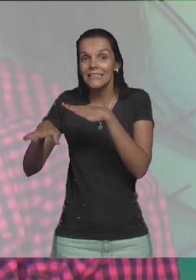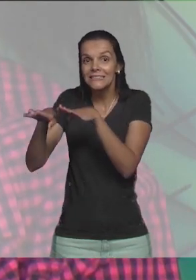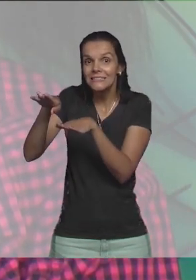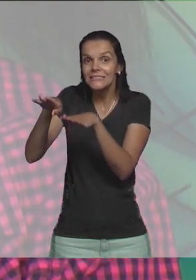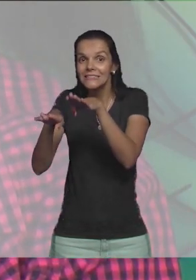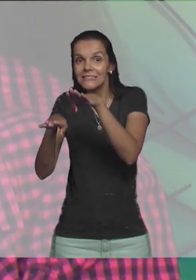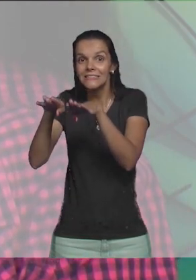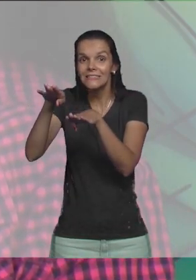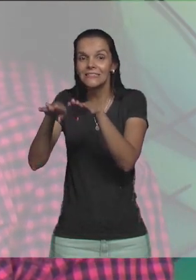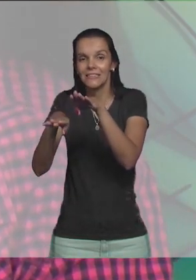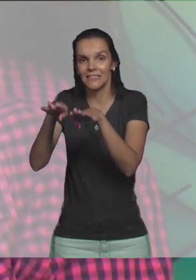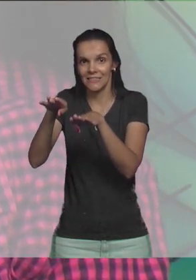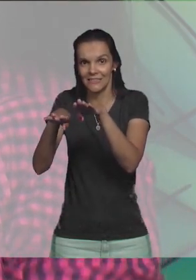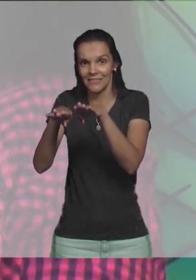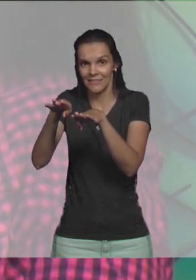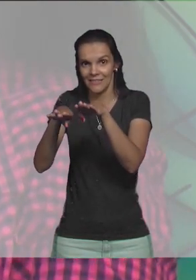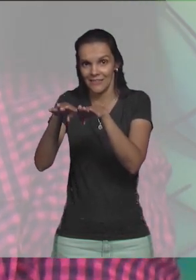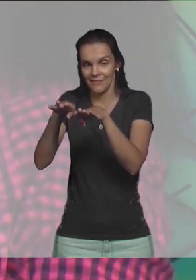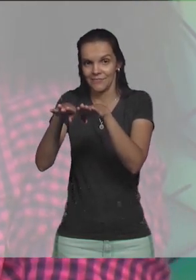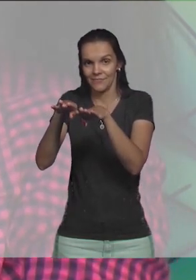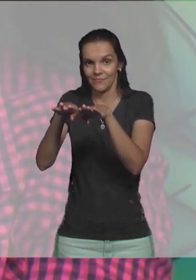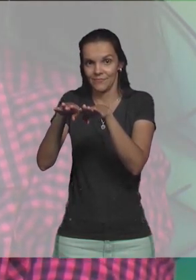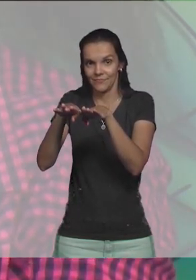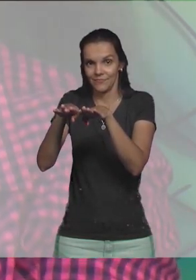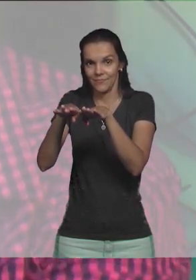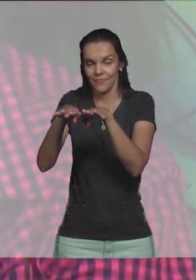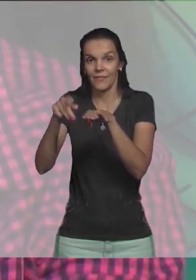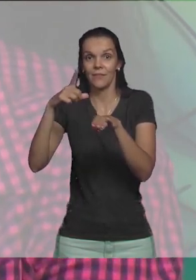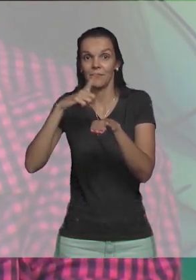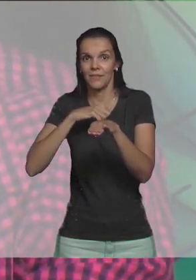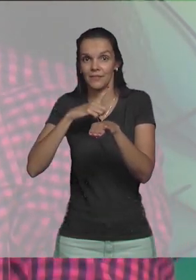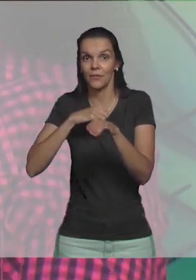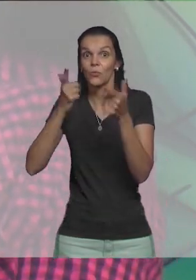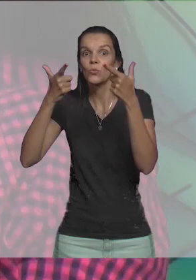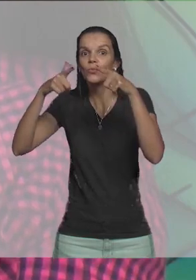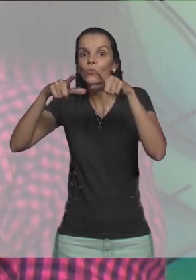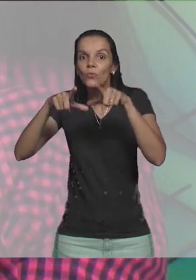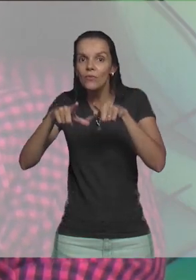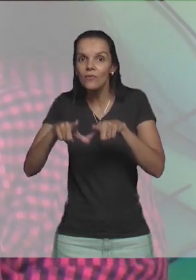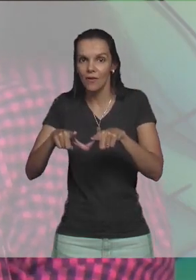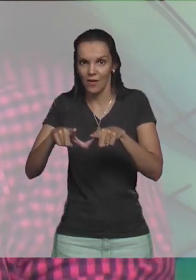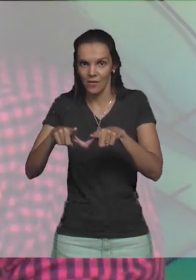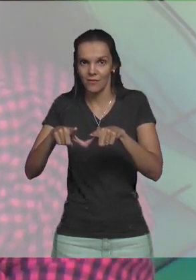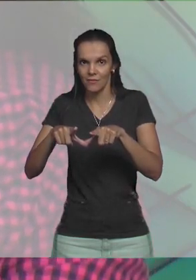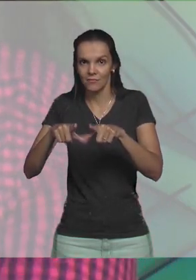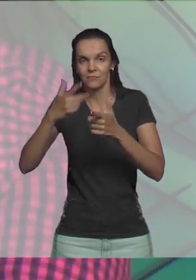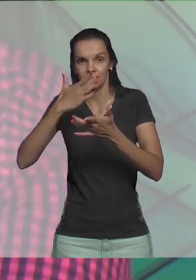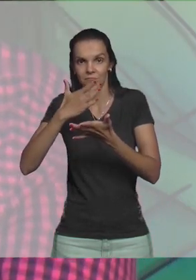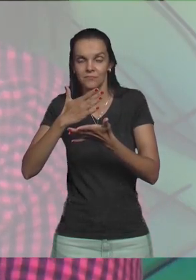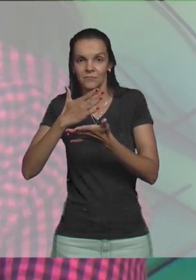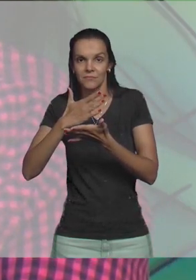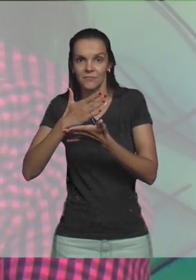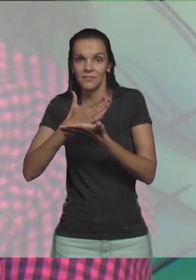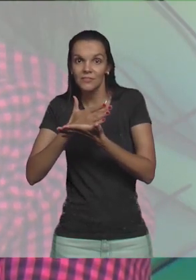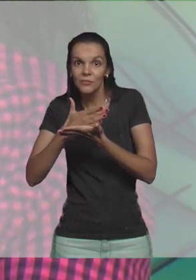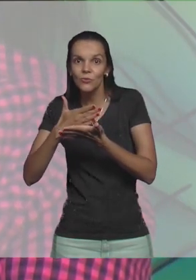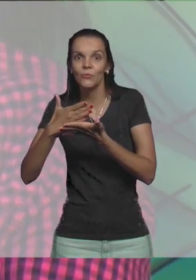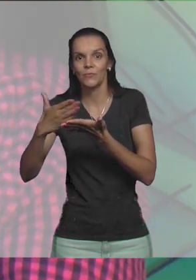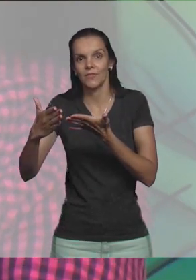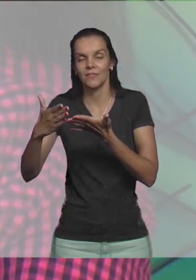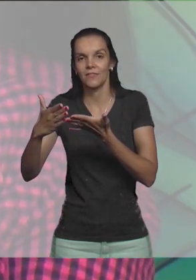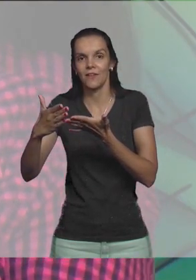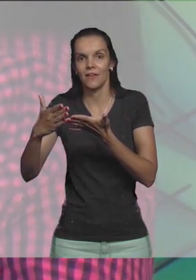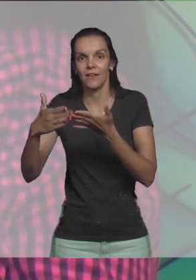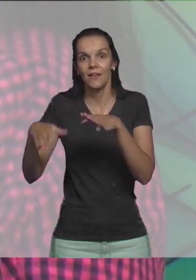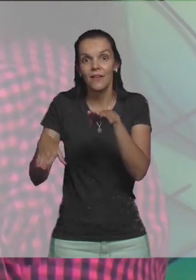equilibrar, não é compensar, é equilibrar para que a gente tenha um lugar de partida um pouco mais semelhante, que